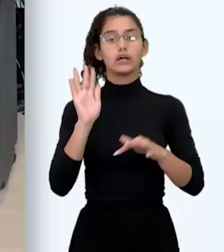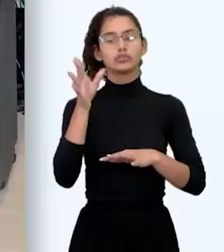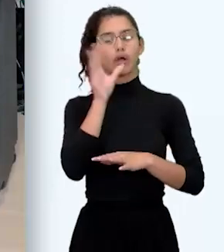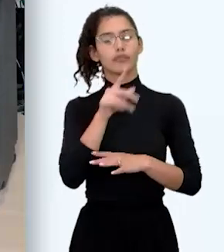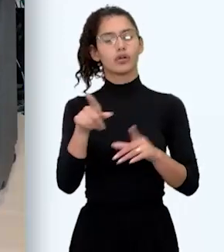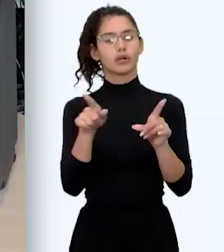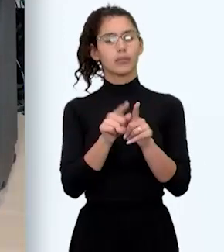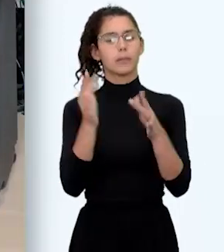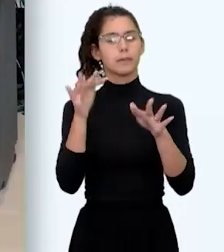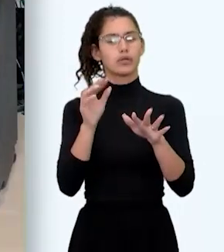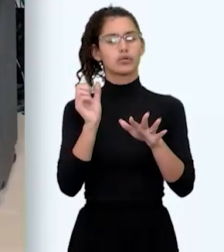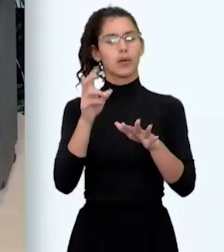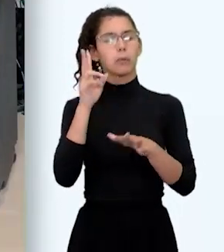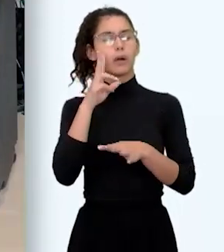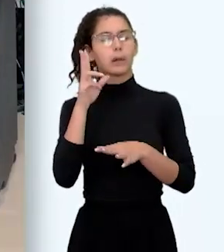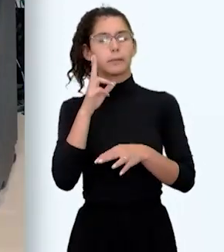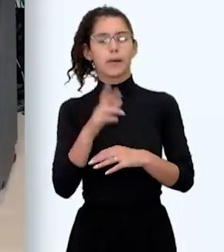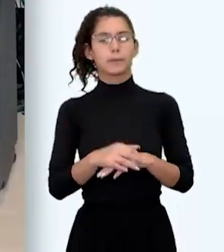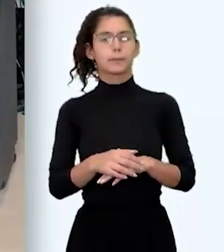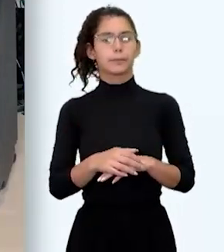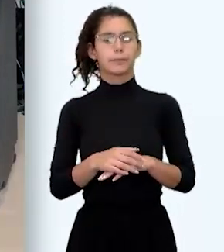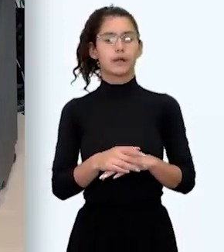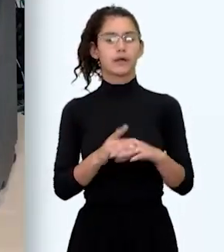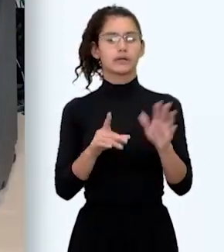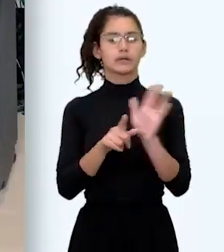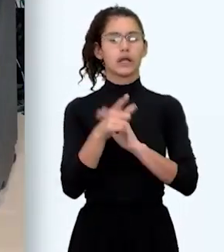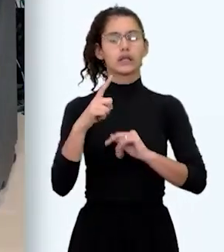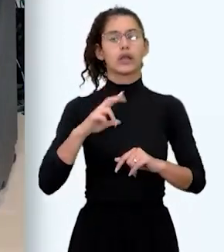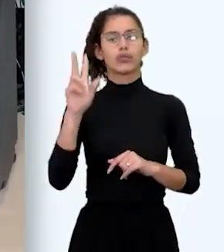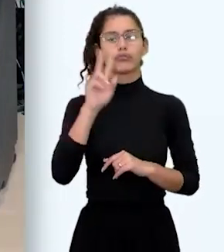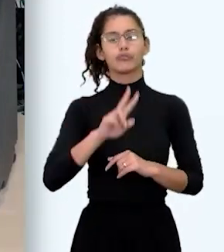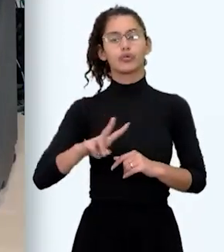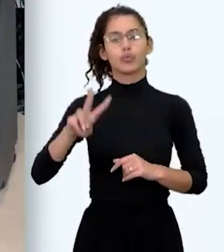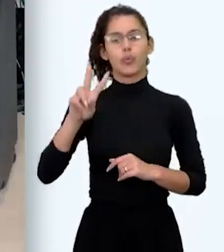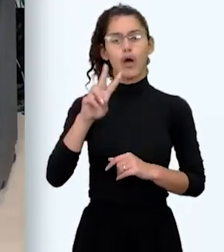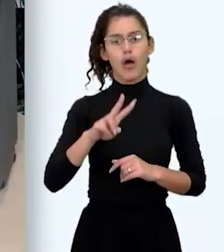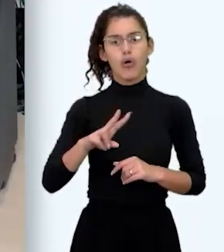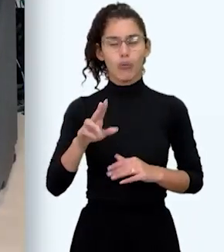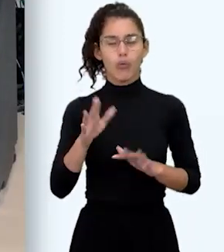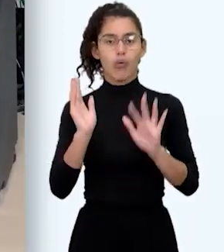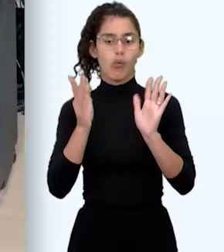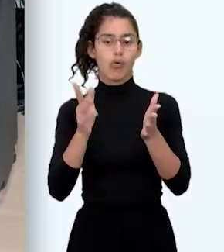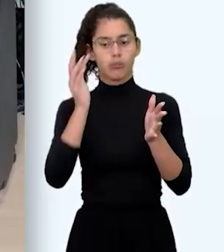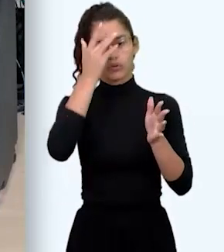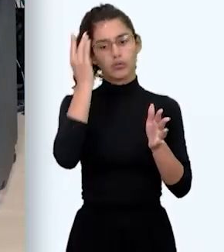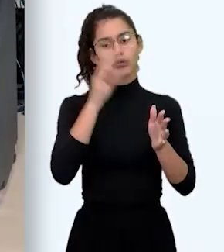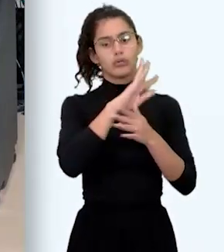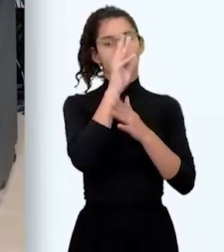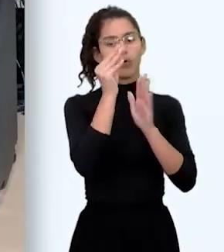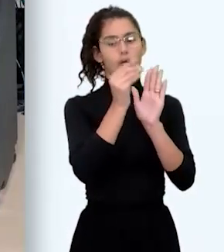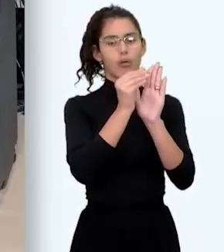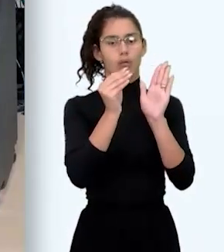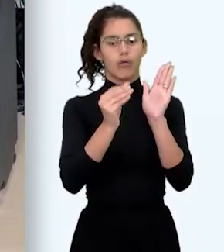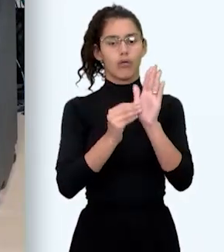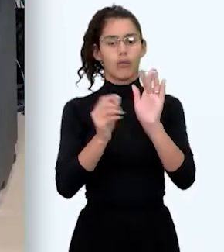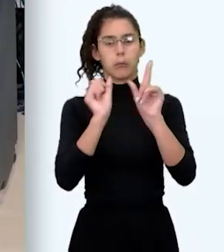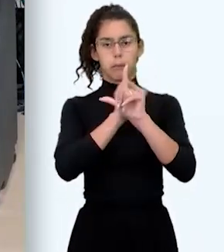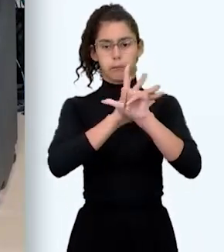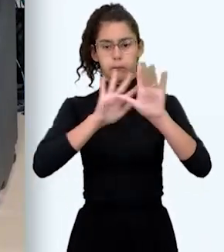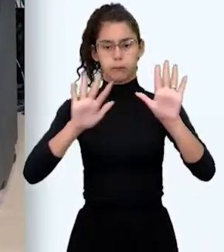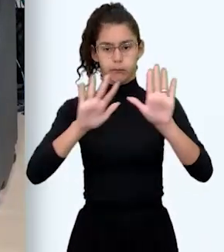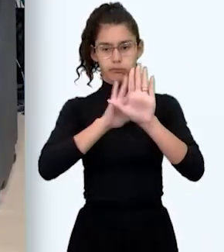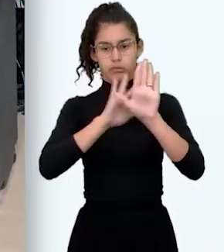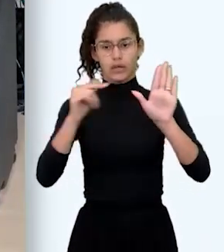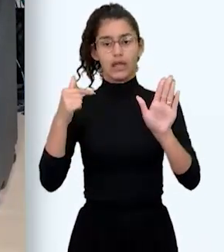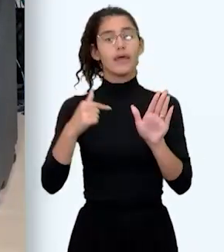comentou um pouquinho, mas só para reforçar, a questão do visual mesmo, né? Então, hoje o pessoal coloca aqueles efeitos ao fundo, né? Eu